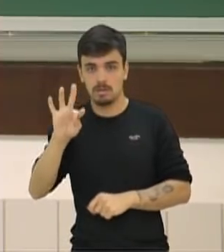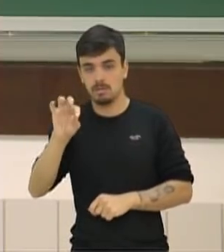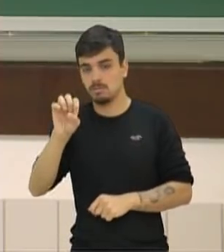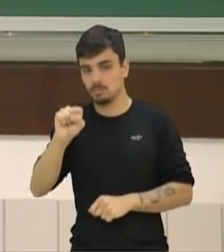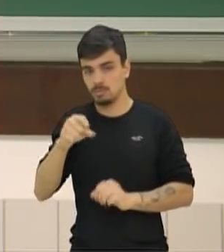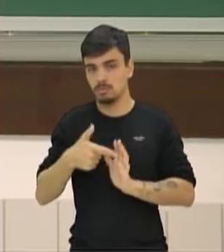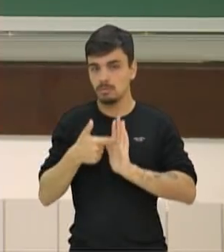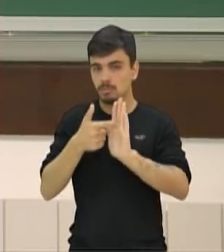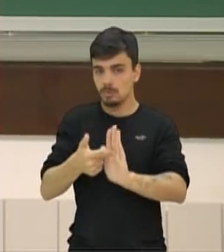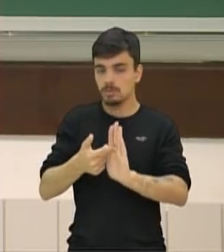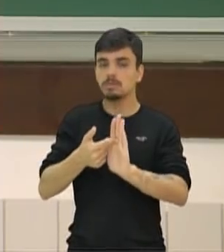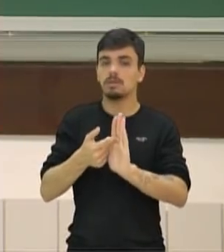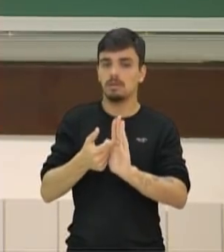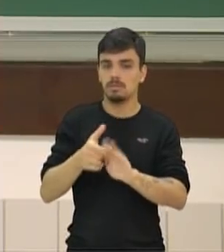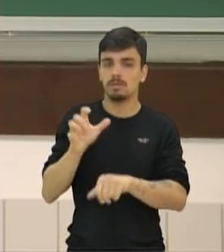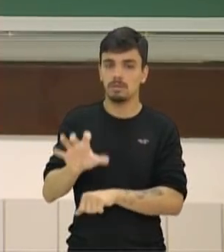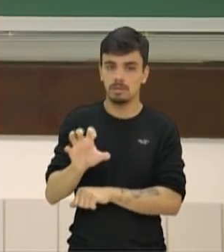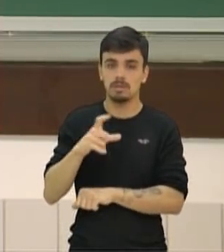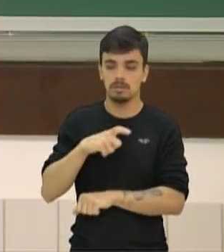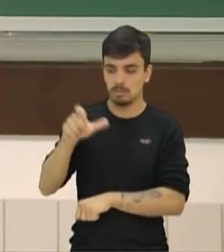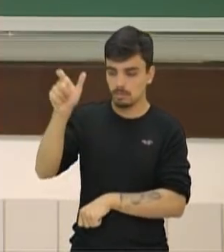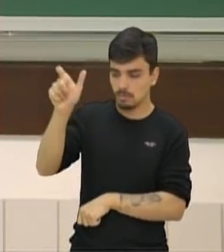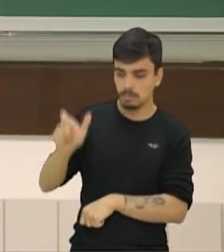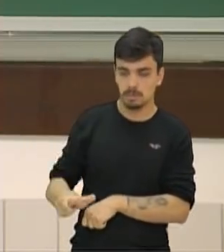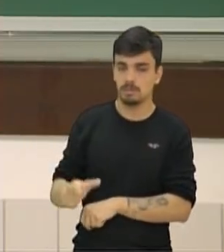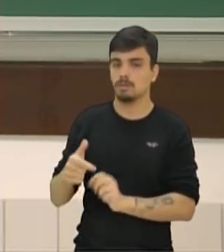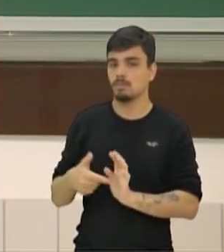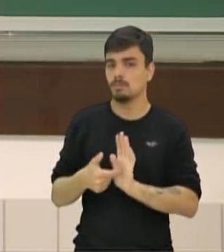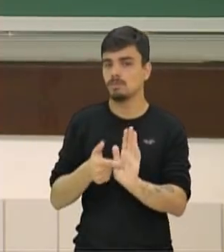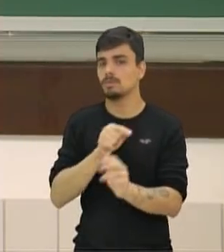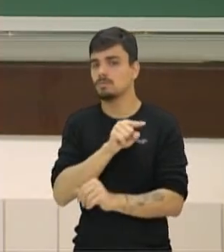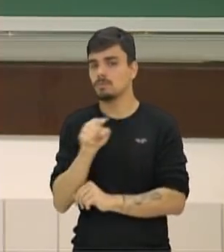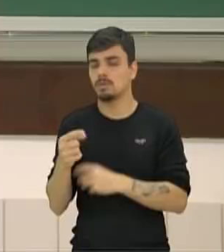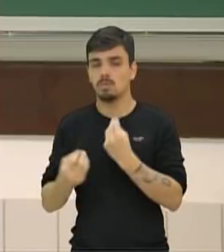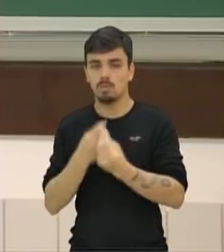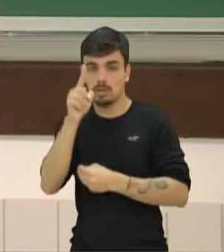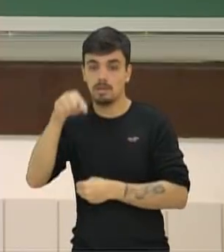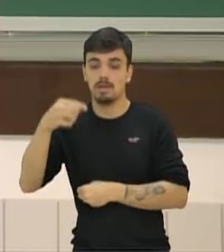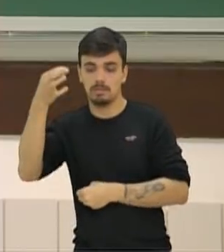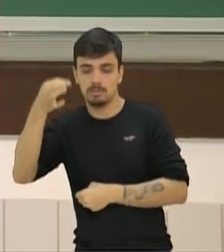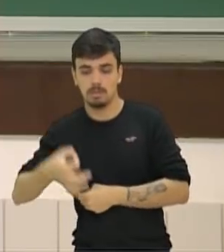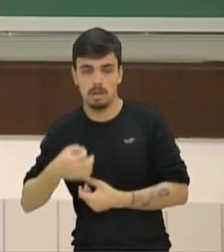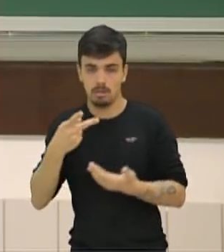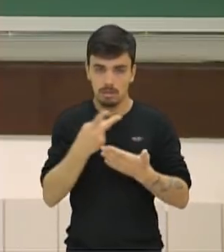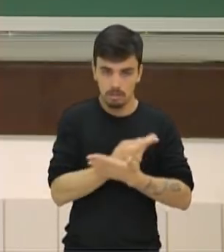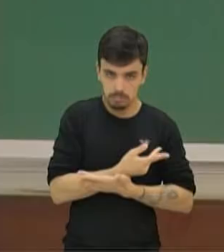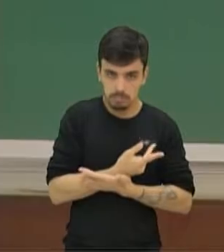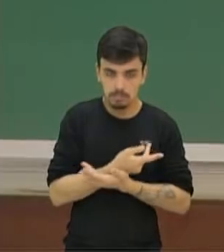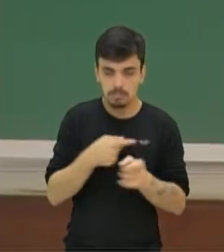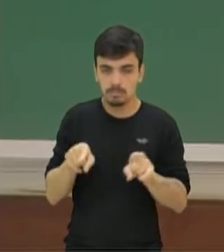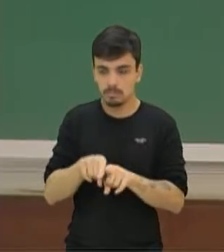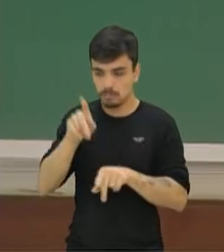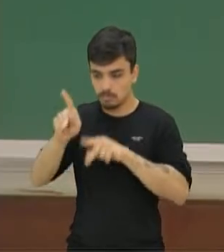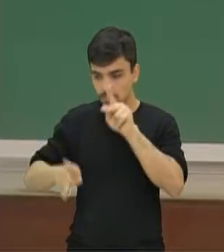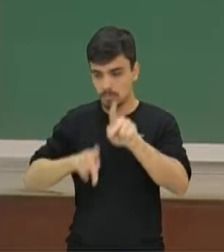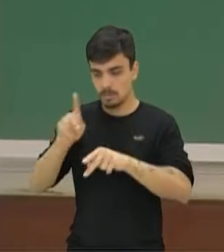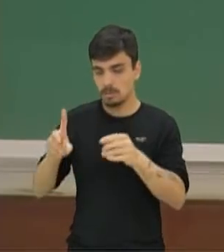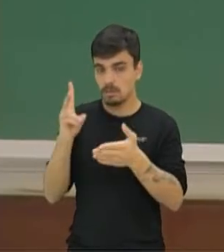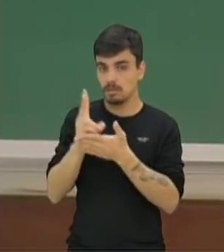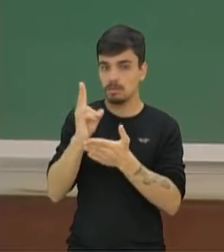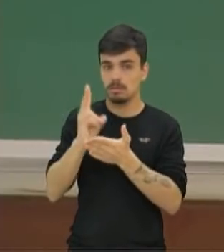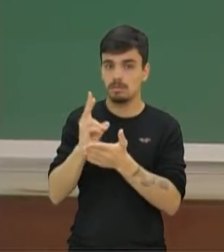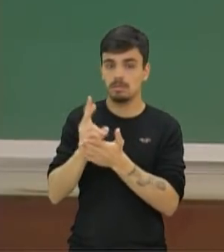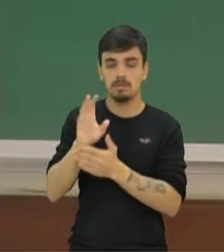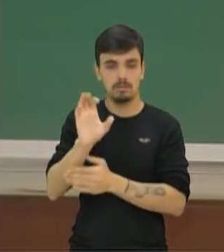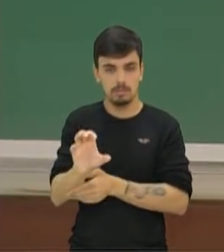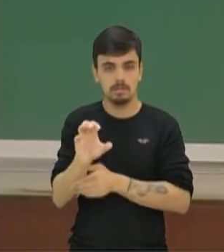traziam, através de exagero, personagens para mostrar o que era certo e errado, né, para os povos indígenas e